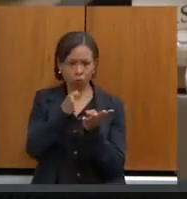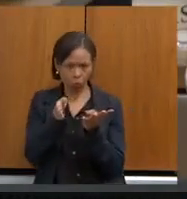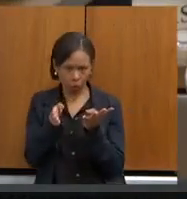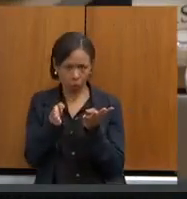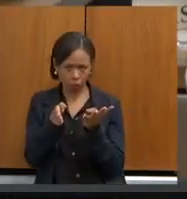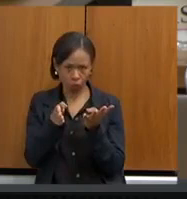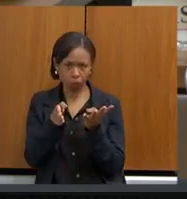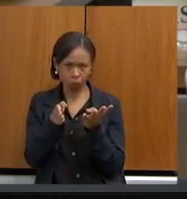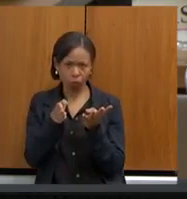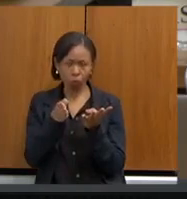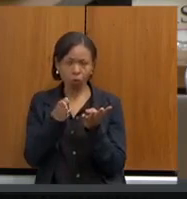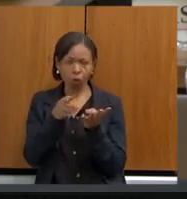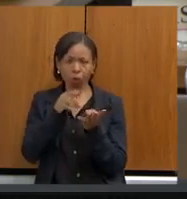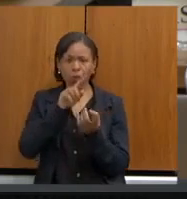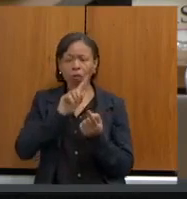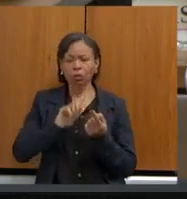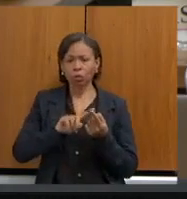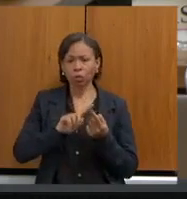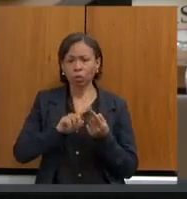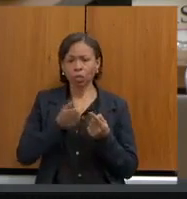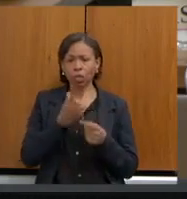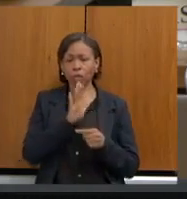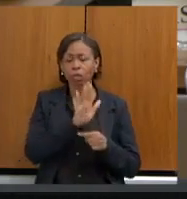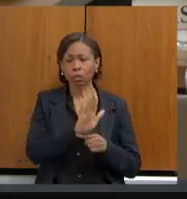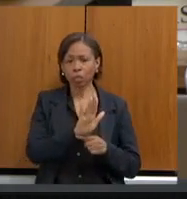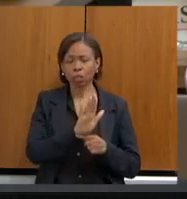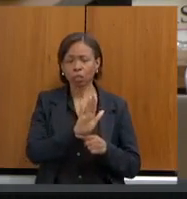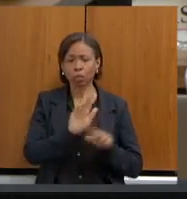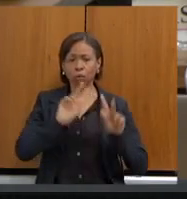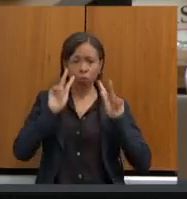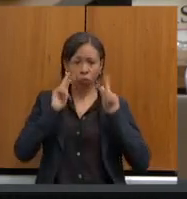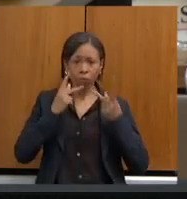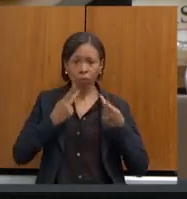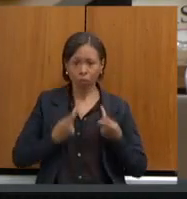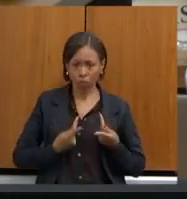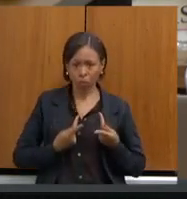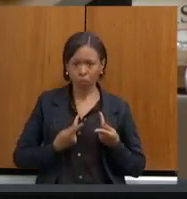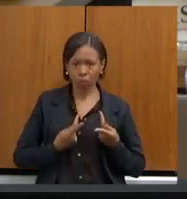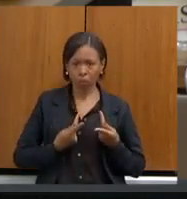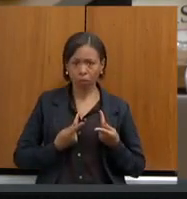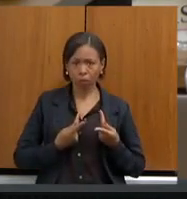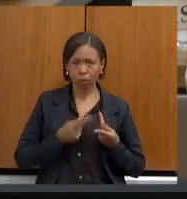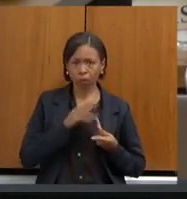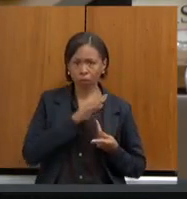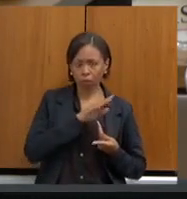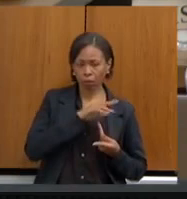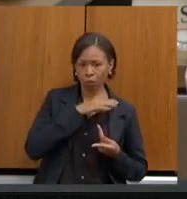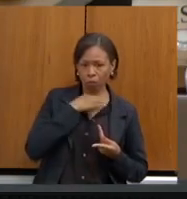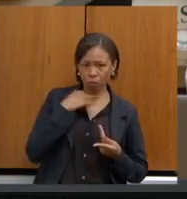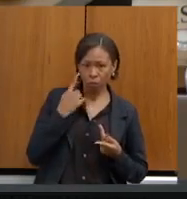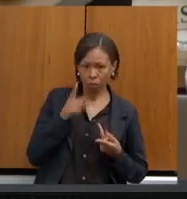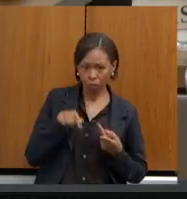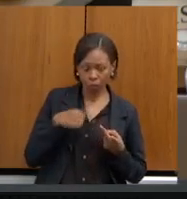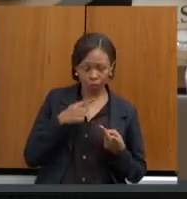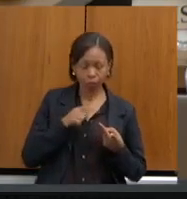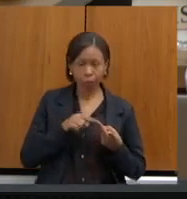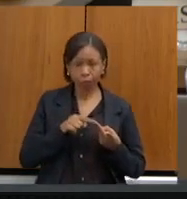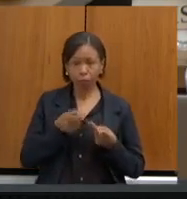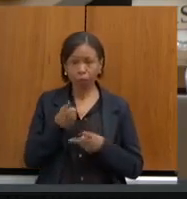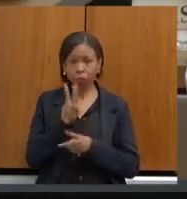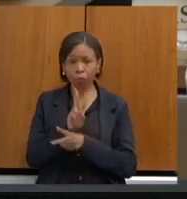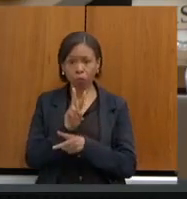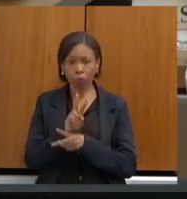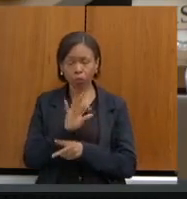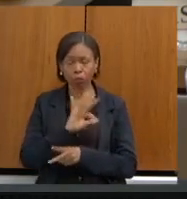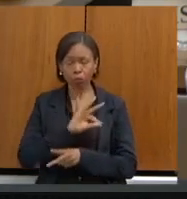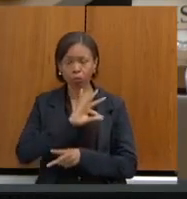hoje nós vamos falar então da assistência humanitária à população vulnerável e da proteção da ao policial militar e